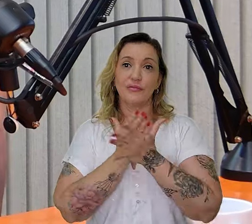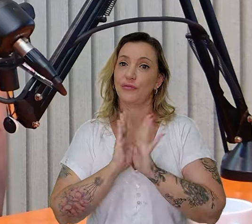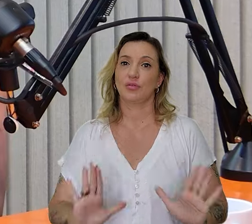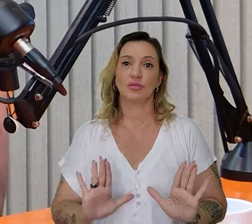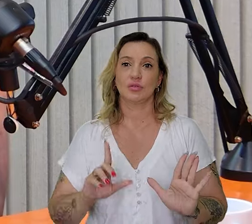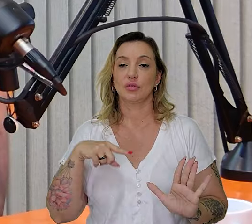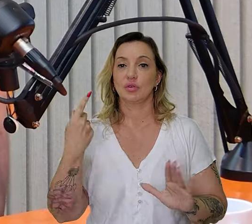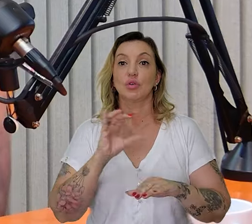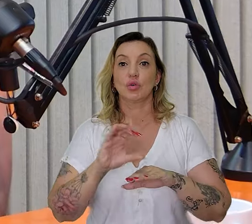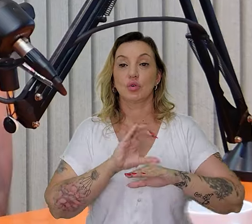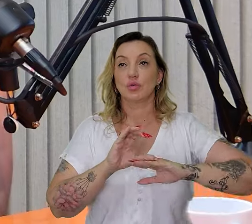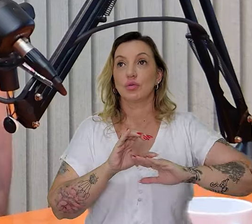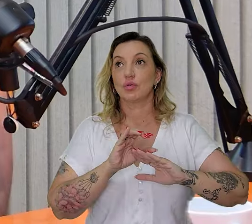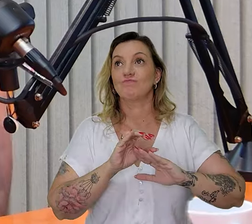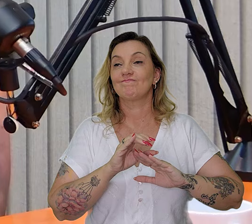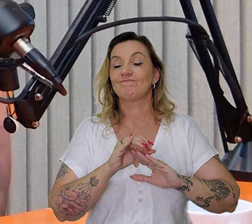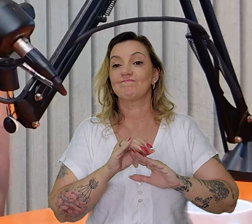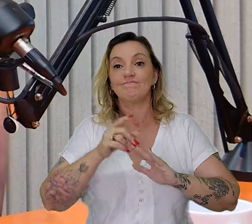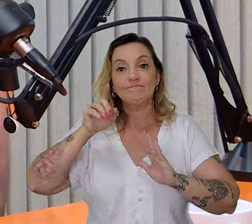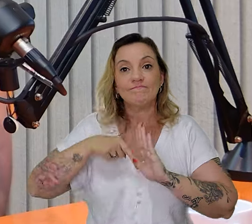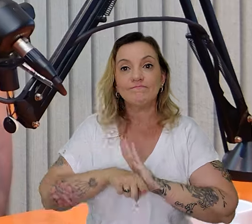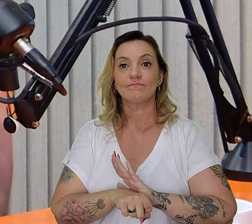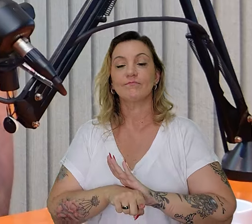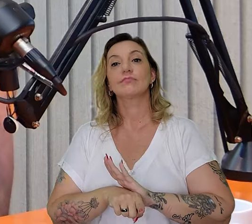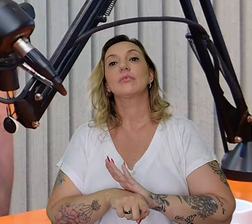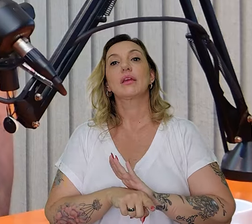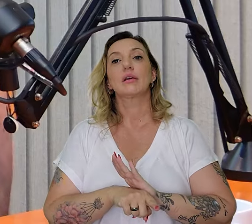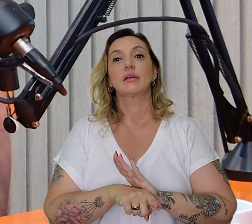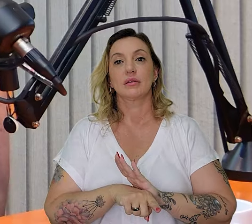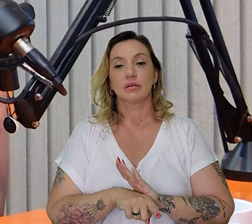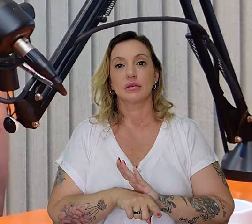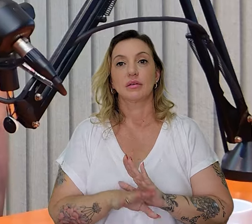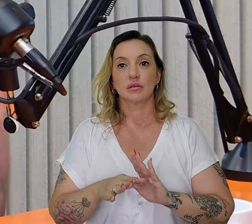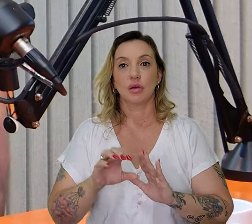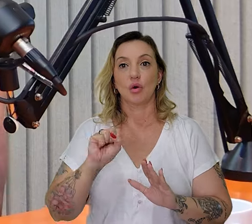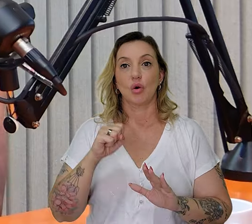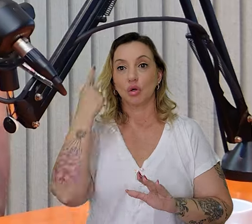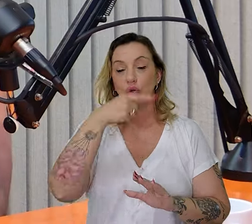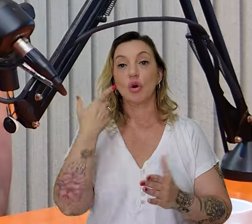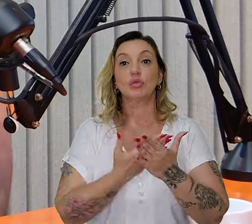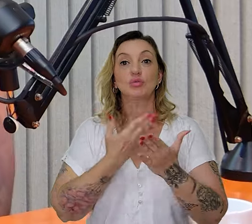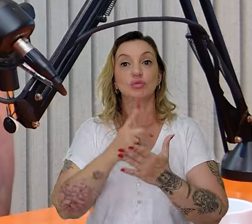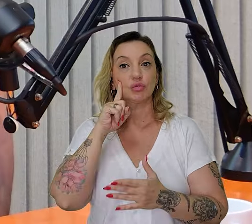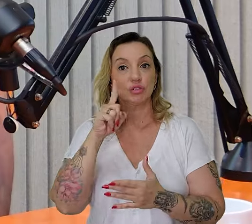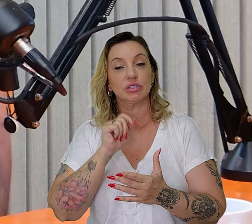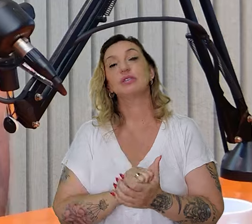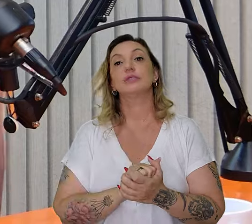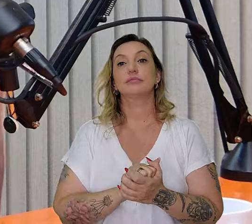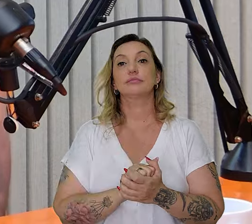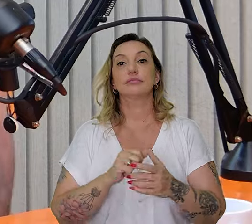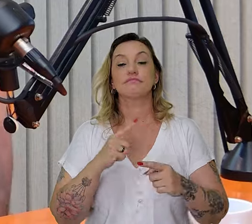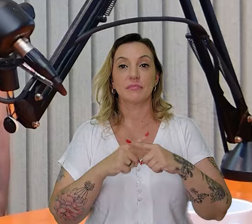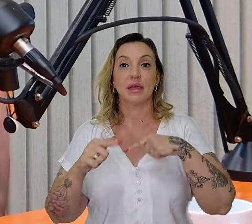Essência imersivos uhum para um bacharelado é uma média de 8 horas de estudo por dia mas os trabalhos que o aluno tem que fazer